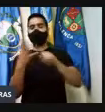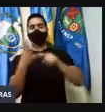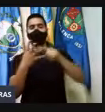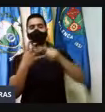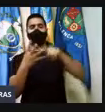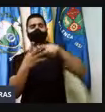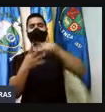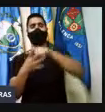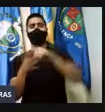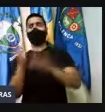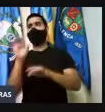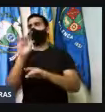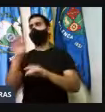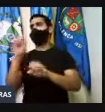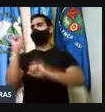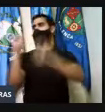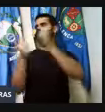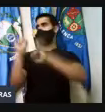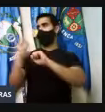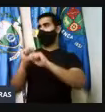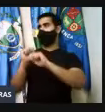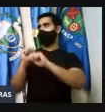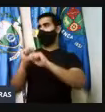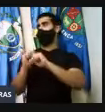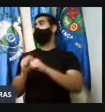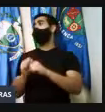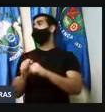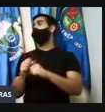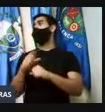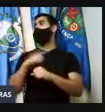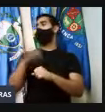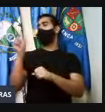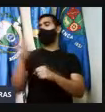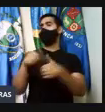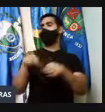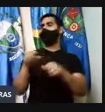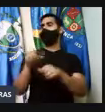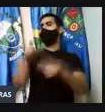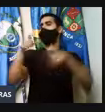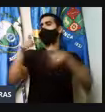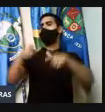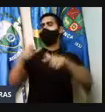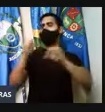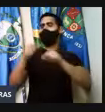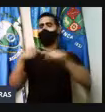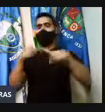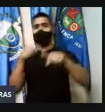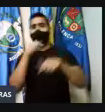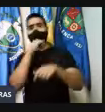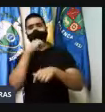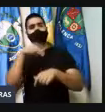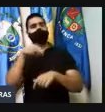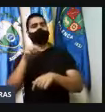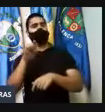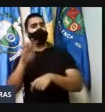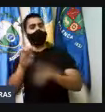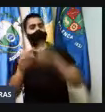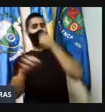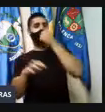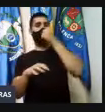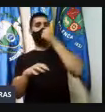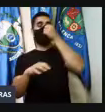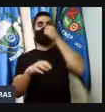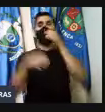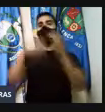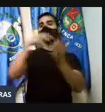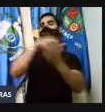uma dessas empresas que vai ser dividida o total da SEDAI, ela vai ficar com uma área de atuação, por exemplo, vai ser no norte do estado do Rio, na